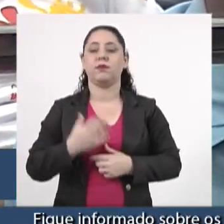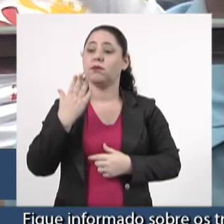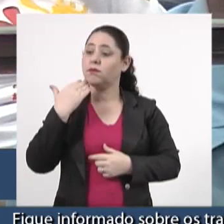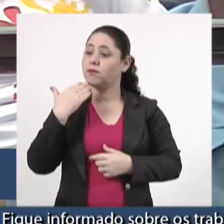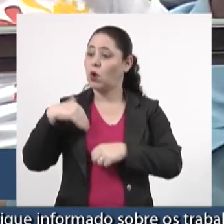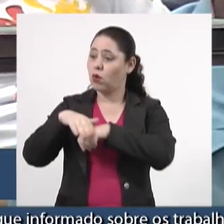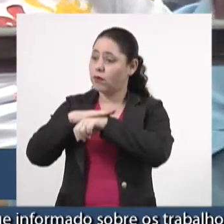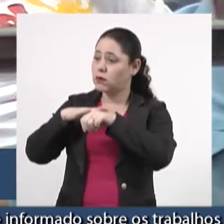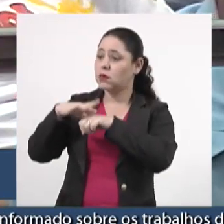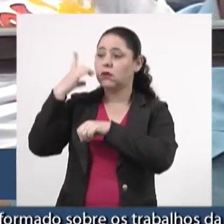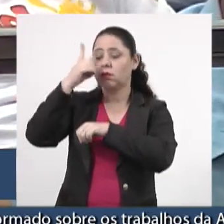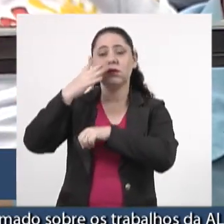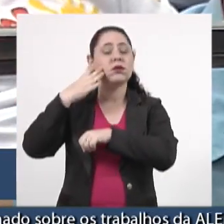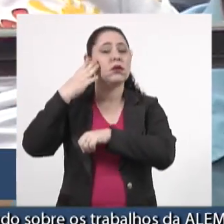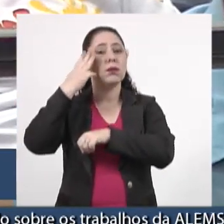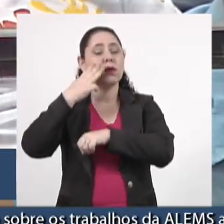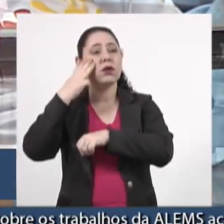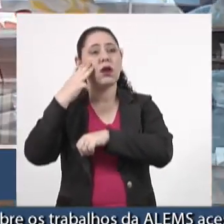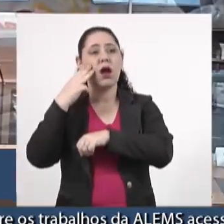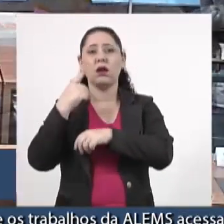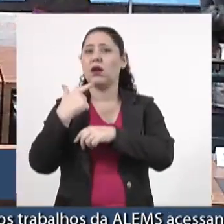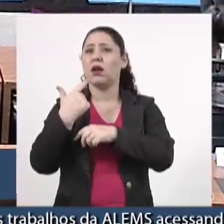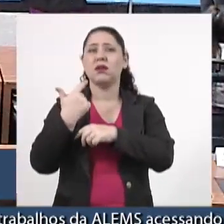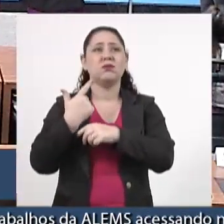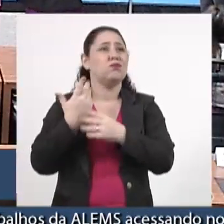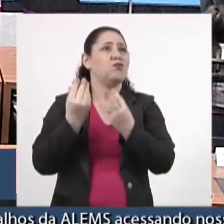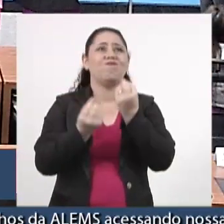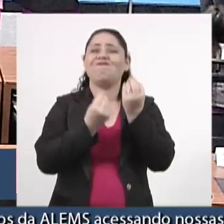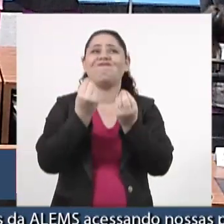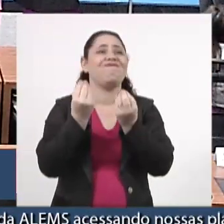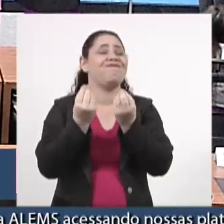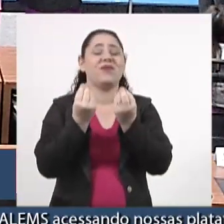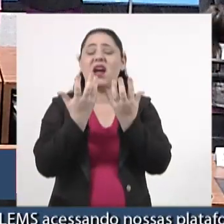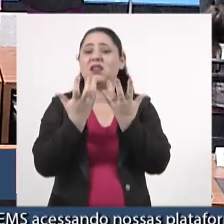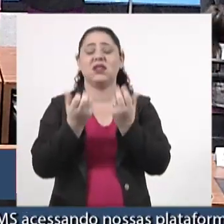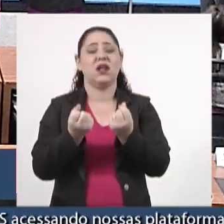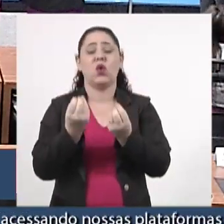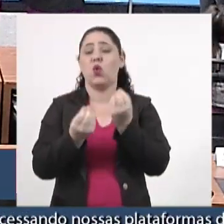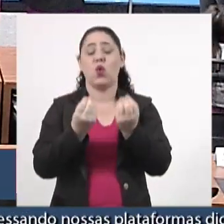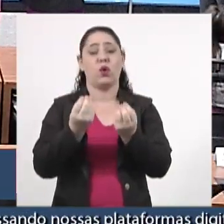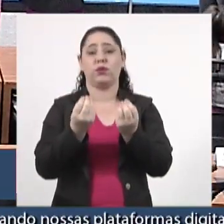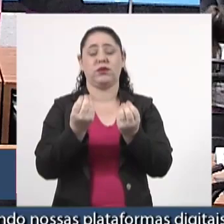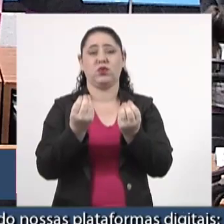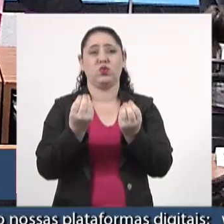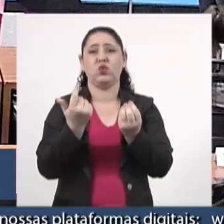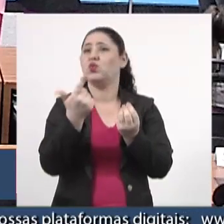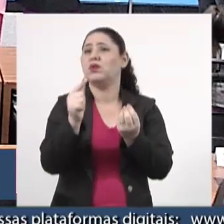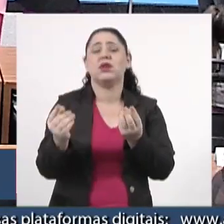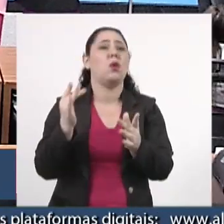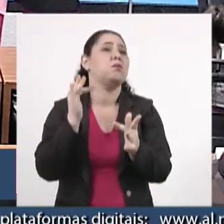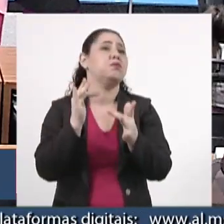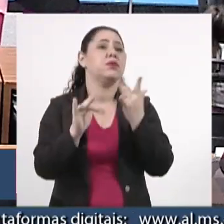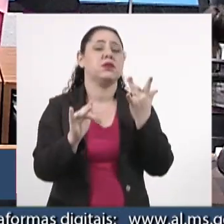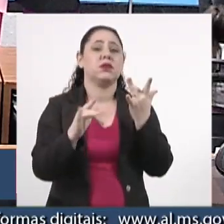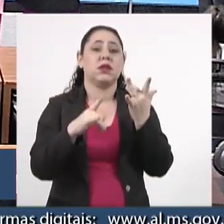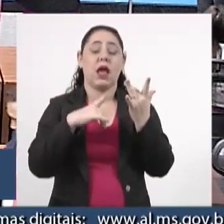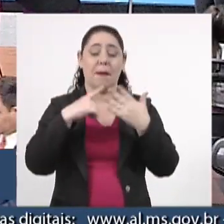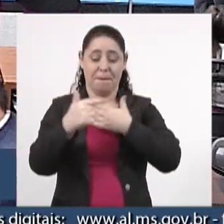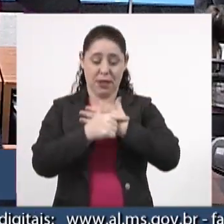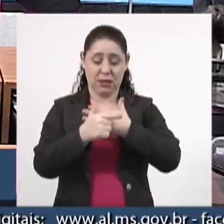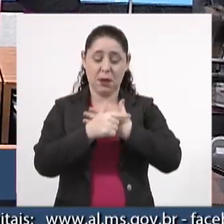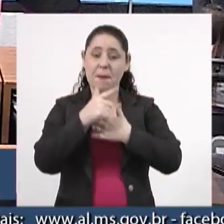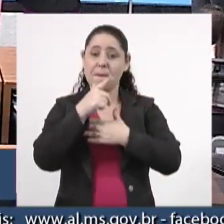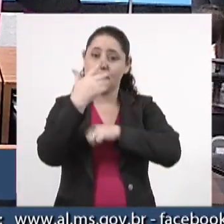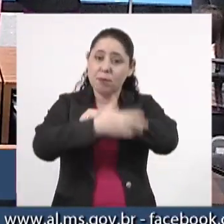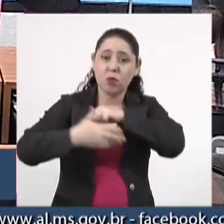Mara, é inconcebível alguém, aquele que, como disse Vossa Senhoria, aquele que recebeu a missão tão nobre